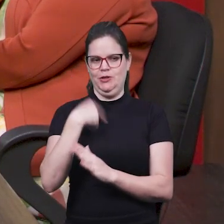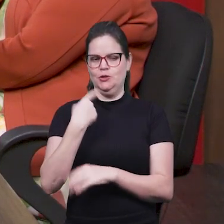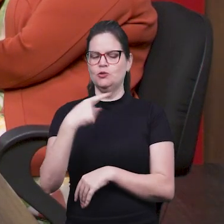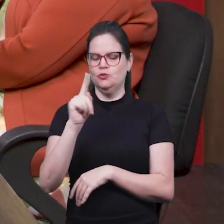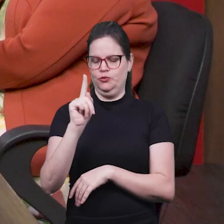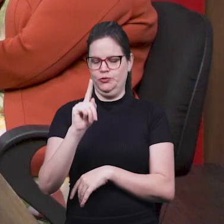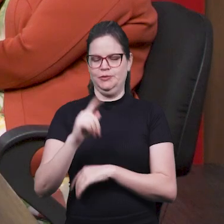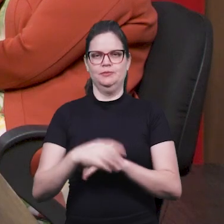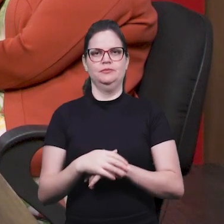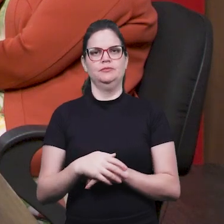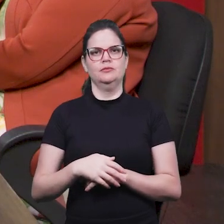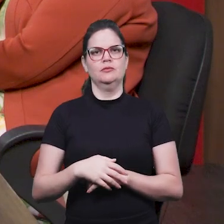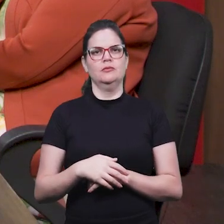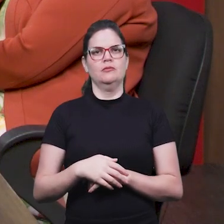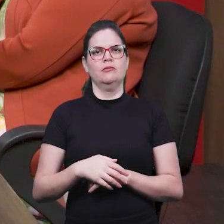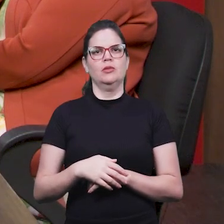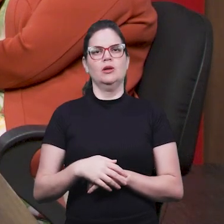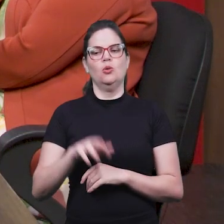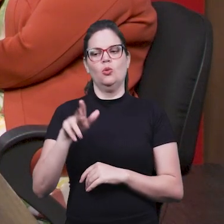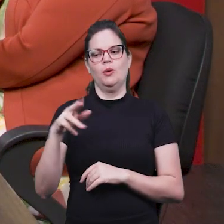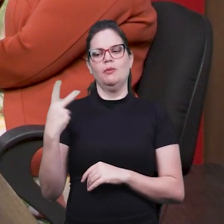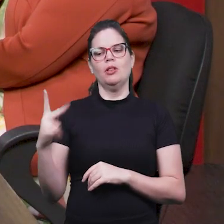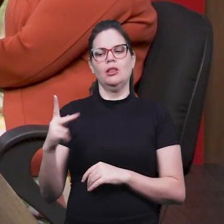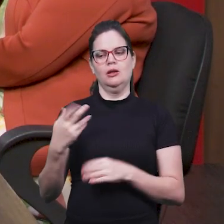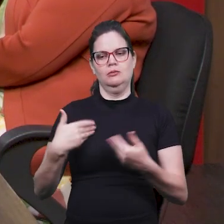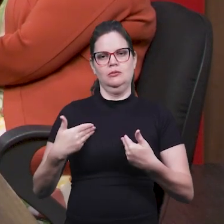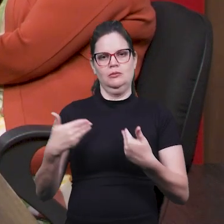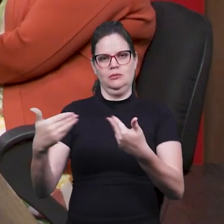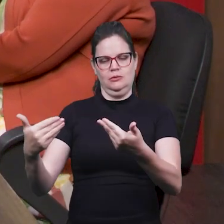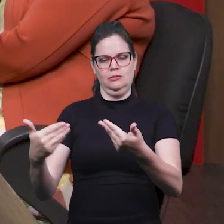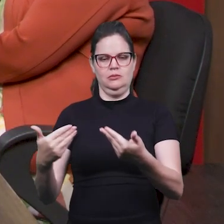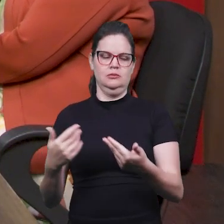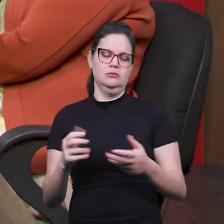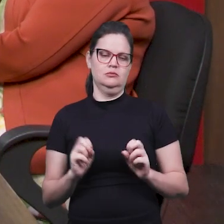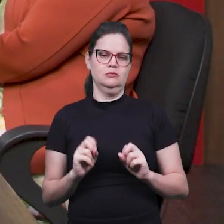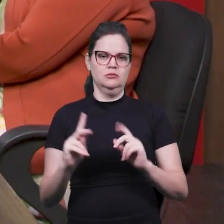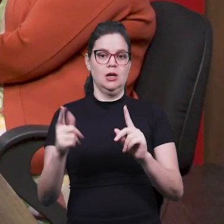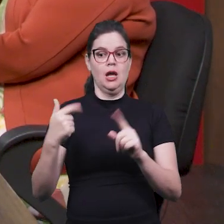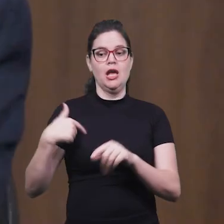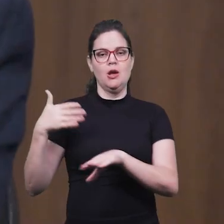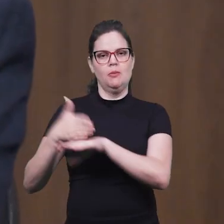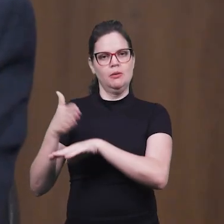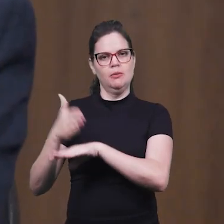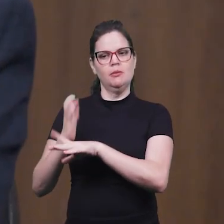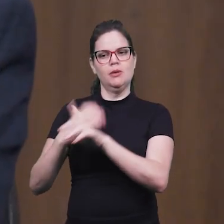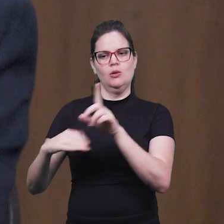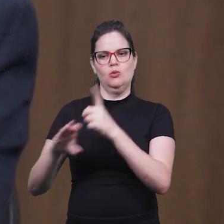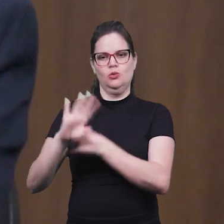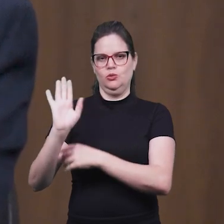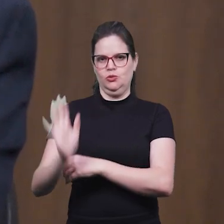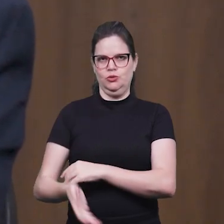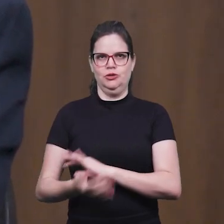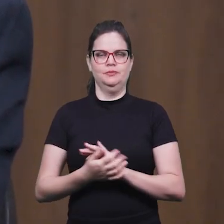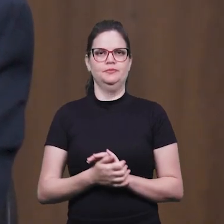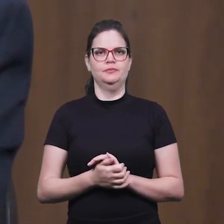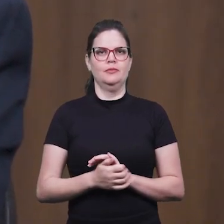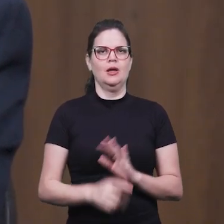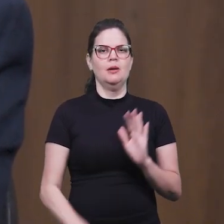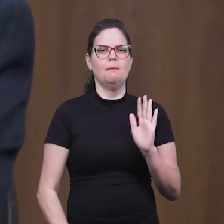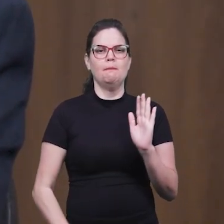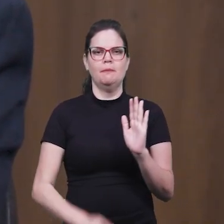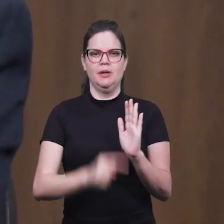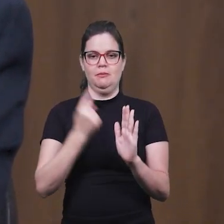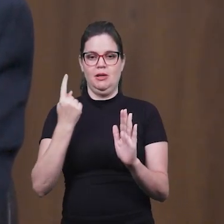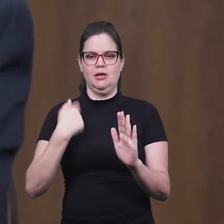Ele me levou, o irmão dela. Uhum. Eu já estava indo aos cultos, né? A primeira impressão que eu tive, eu